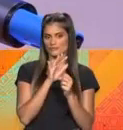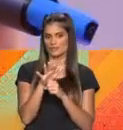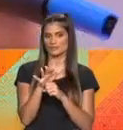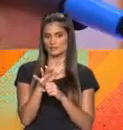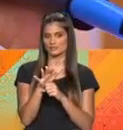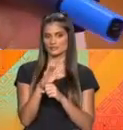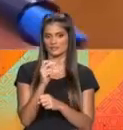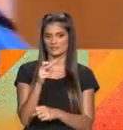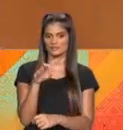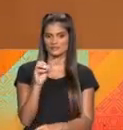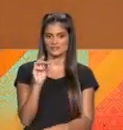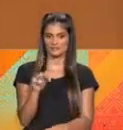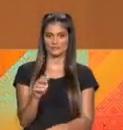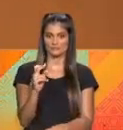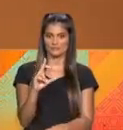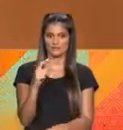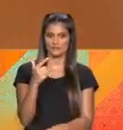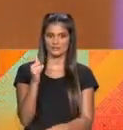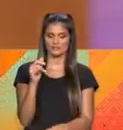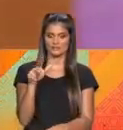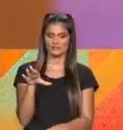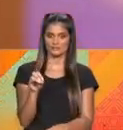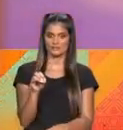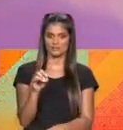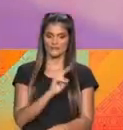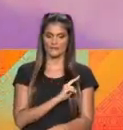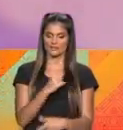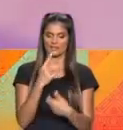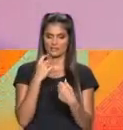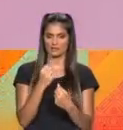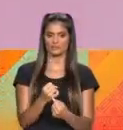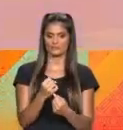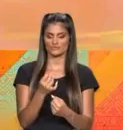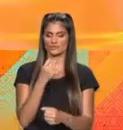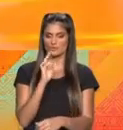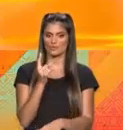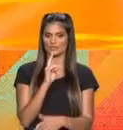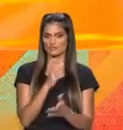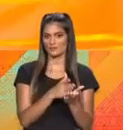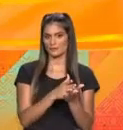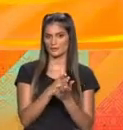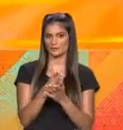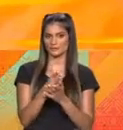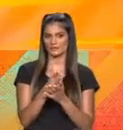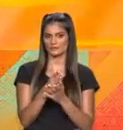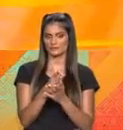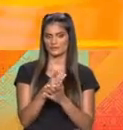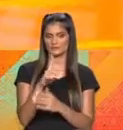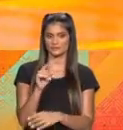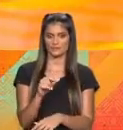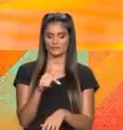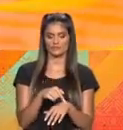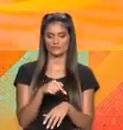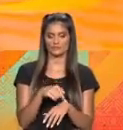São Martinho. Ele é forte, é teimoso, não se deixa levar, muito à frente do seu